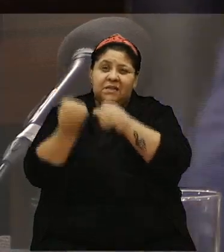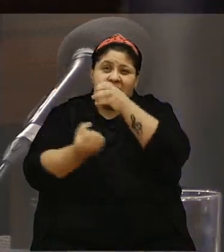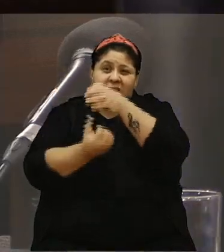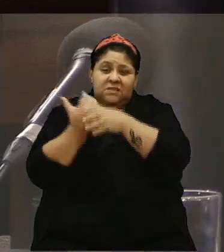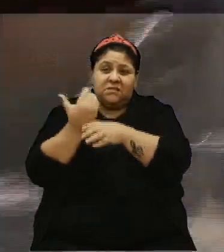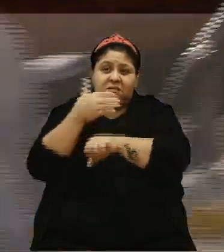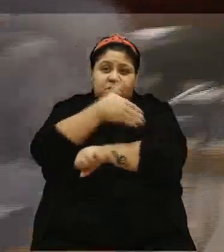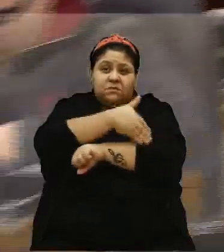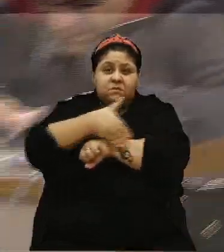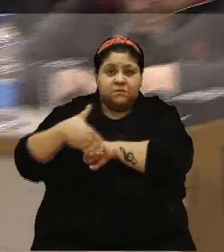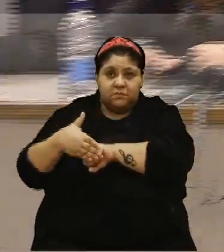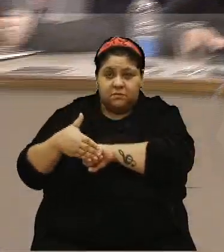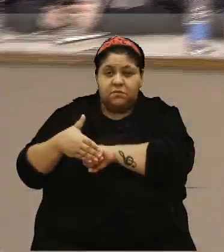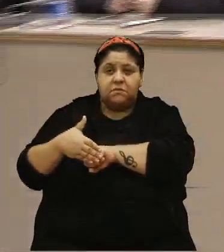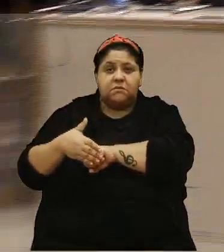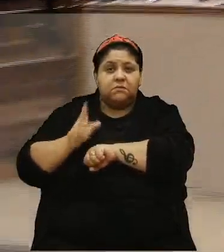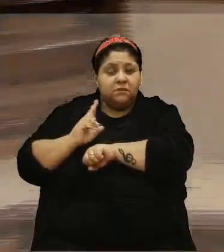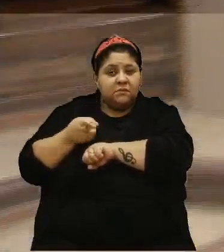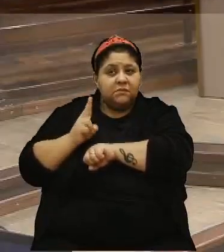rodovia, está em constante